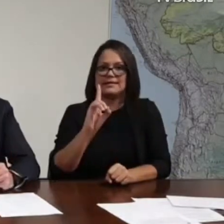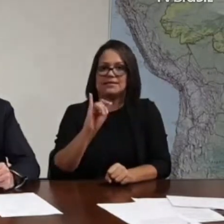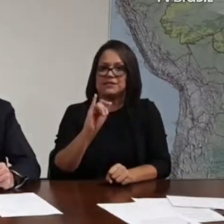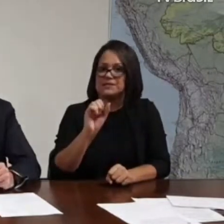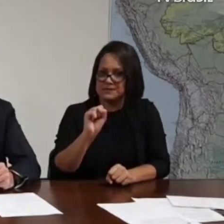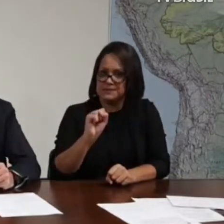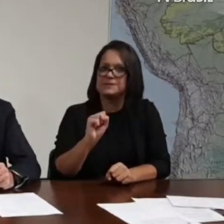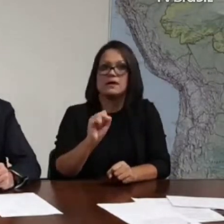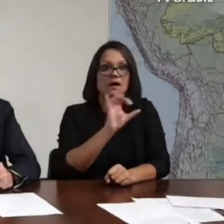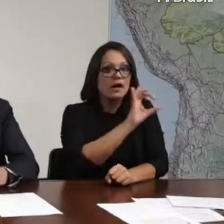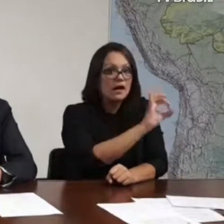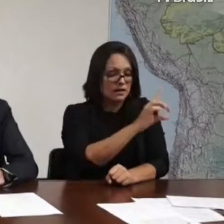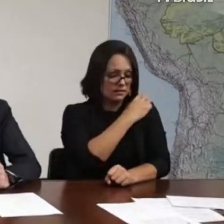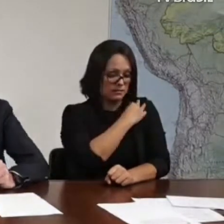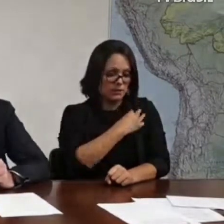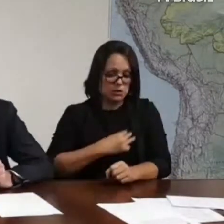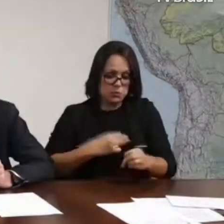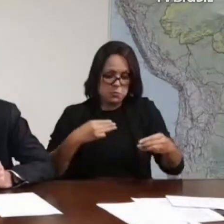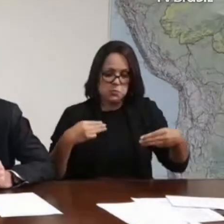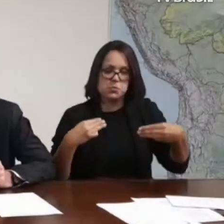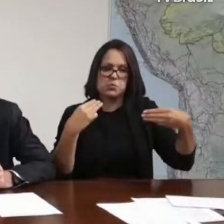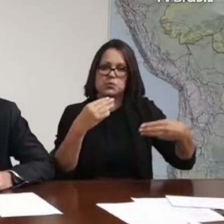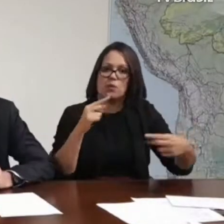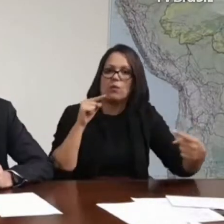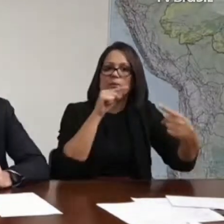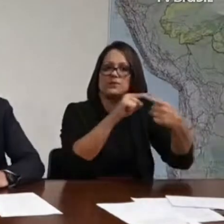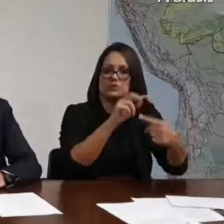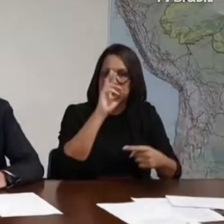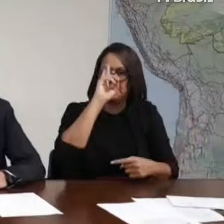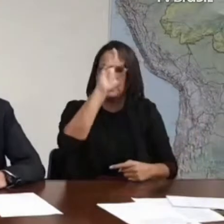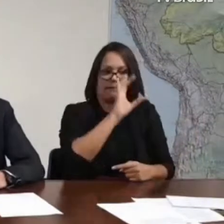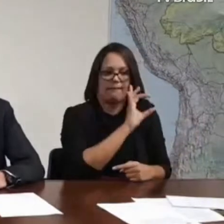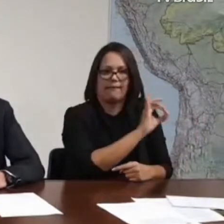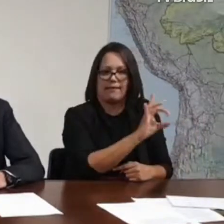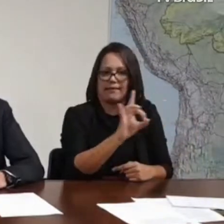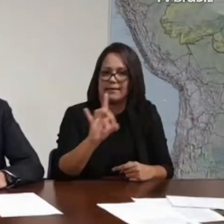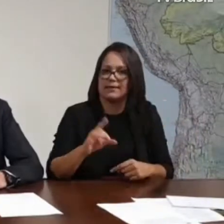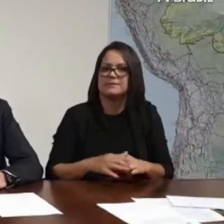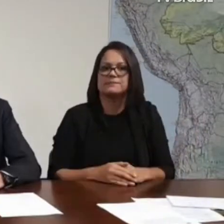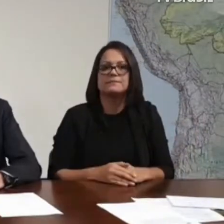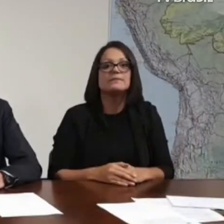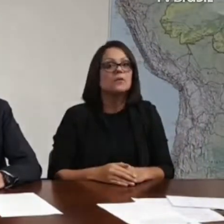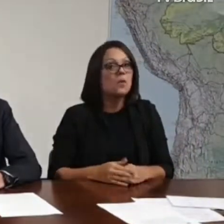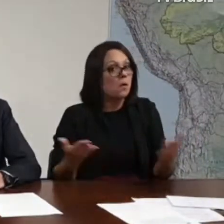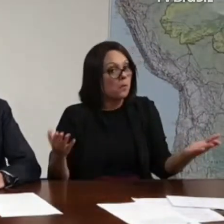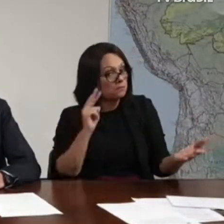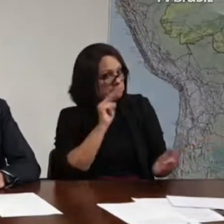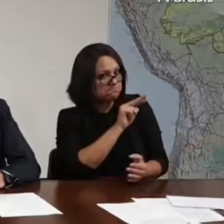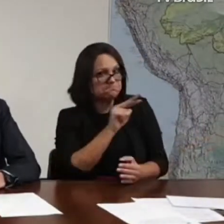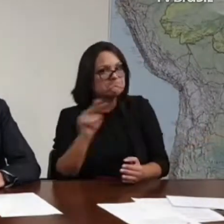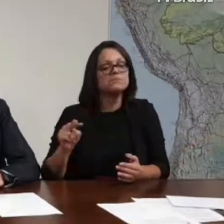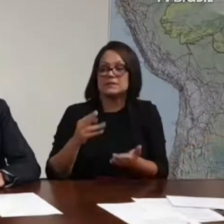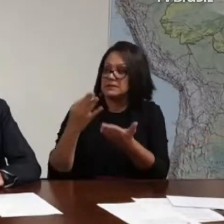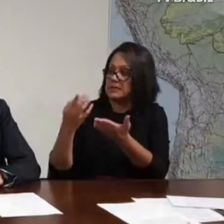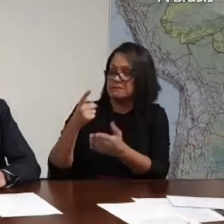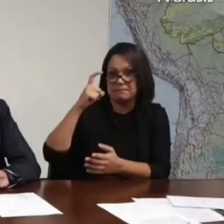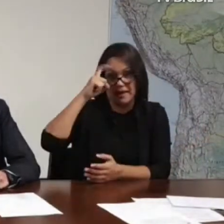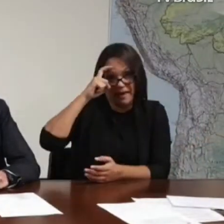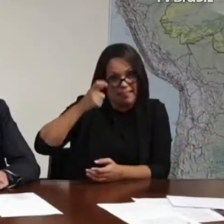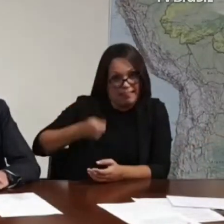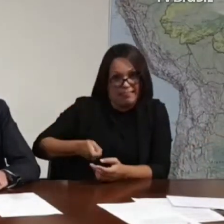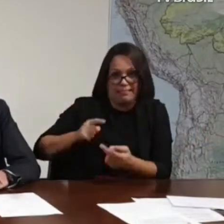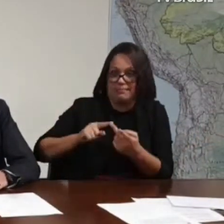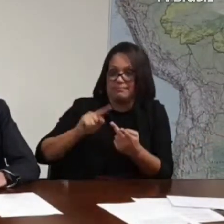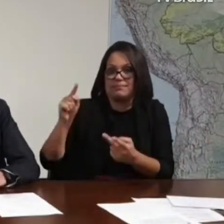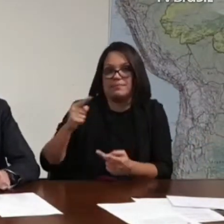meta a ser atingida. Pelo que eu vi até agora, ministro Heleno, ministro Moro, 95